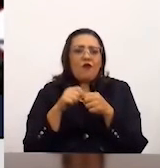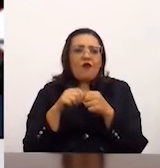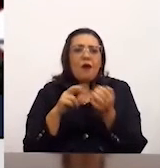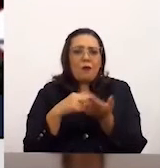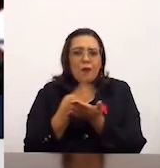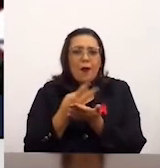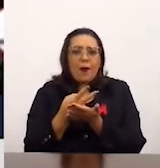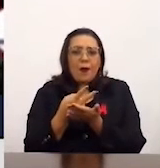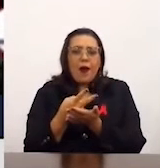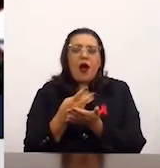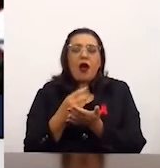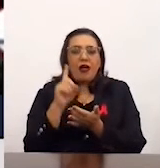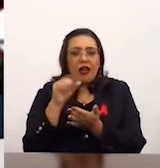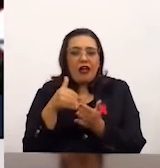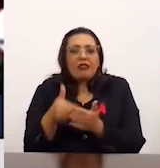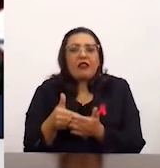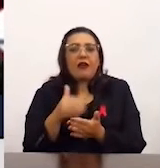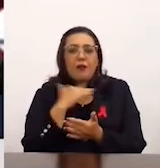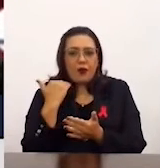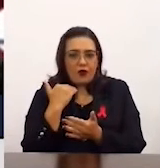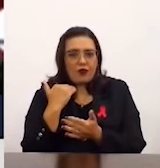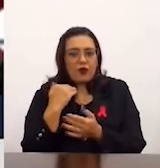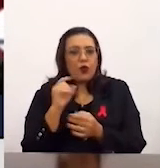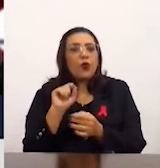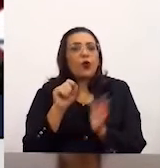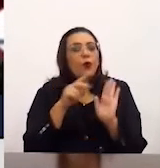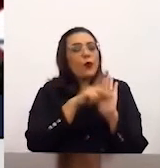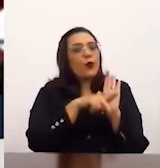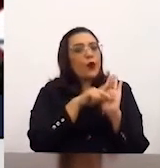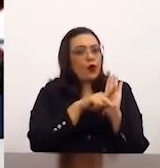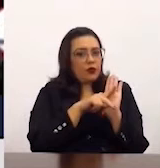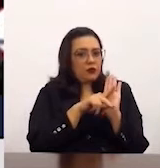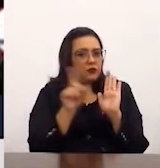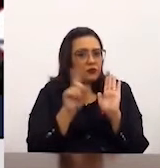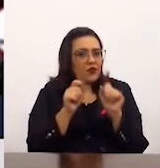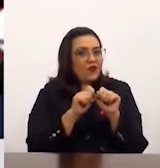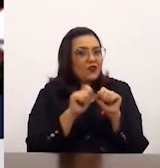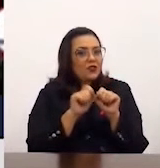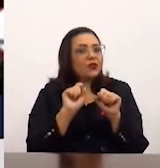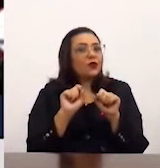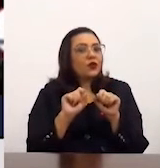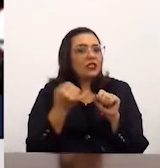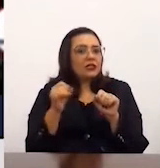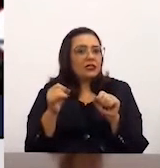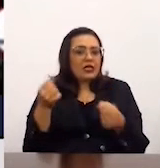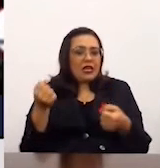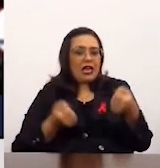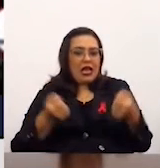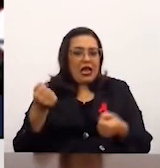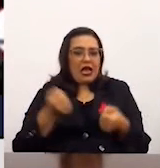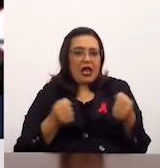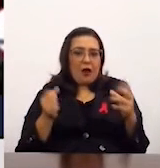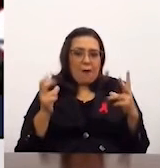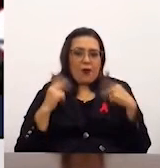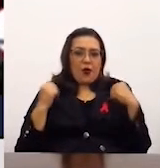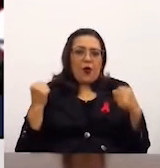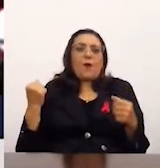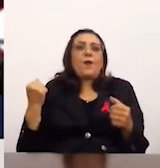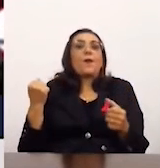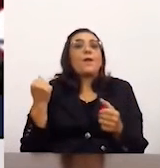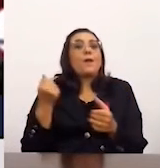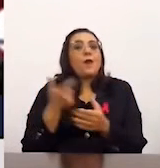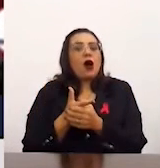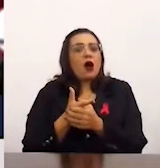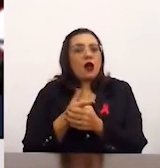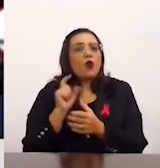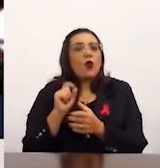Protetor, que buscava instituir que toda pessoa que causasse lesão em animais em decorrência de acidente de trânsito seria